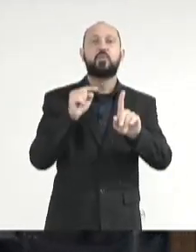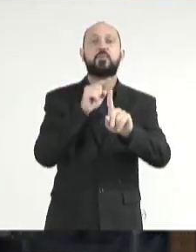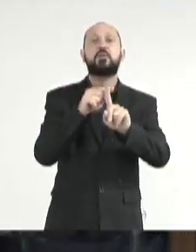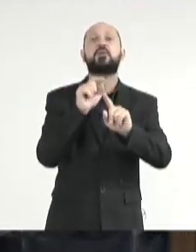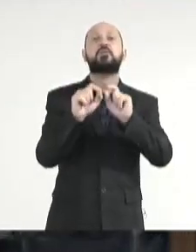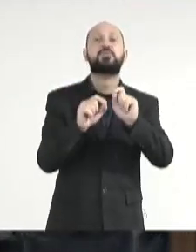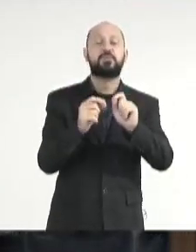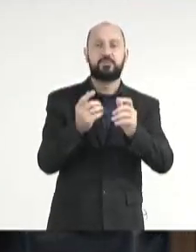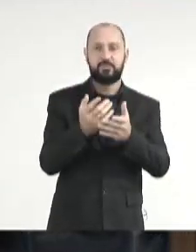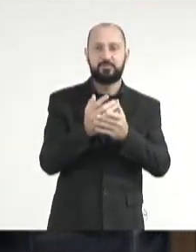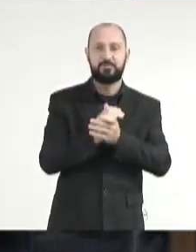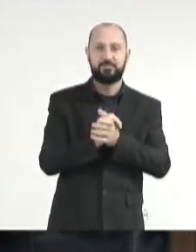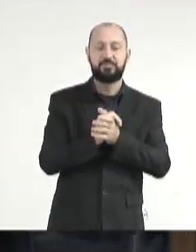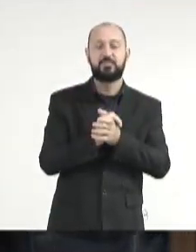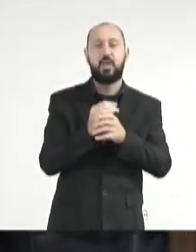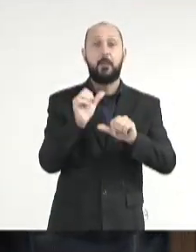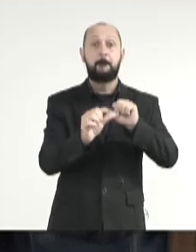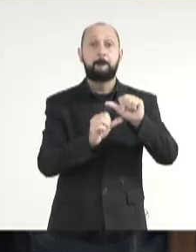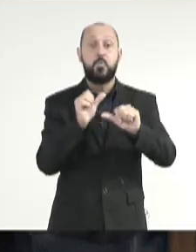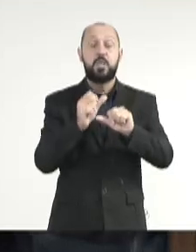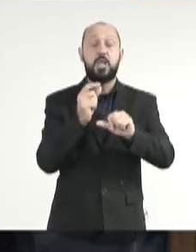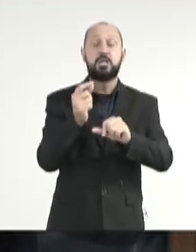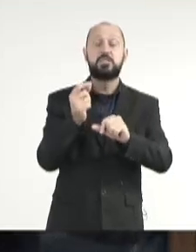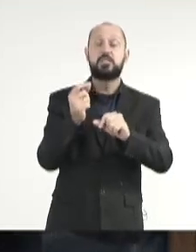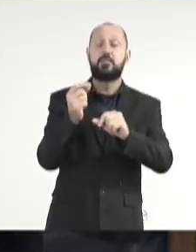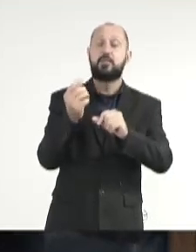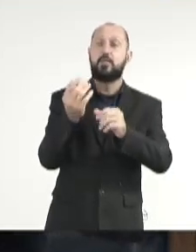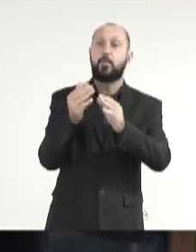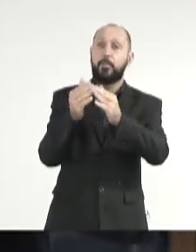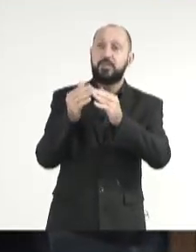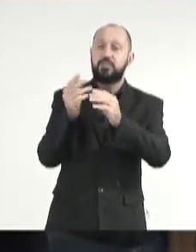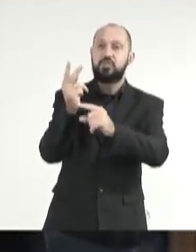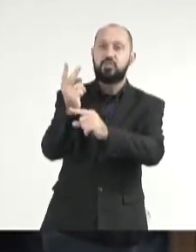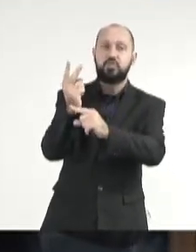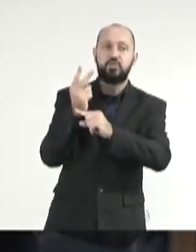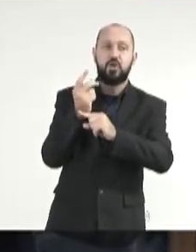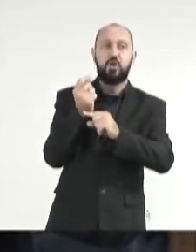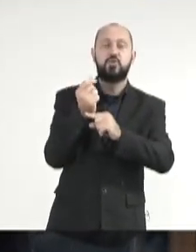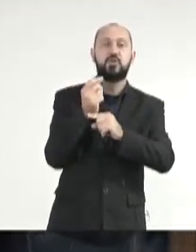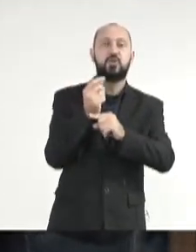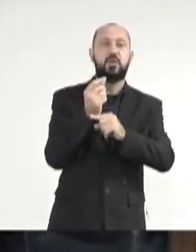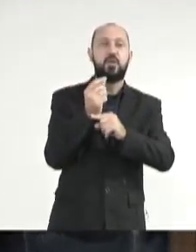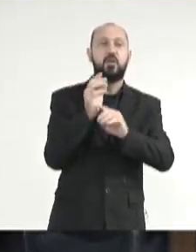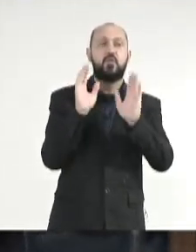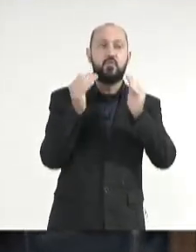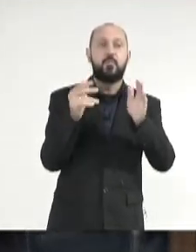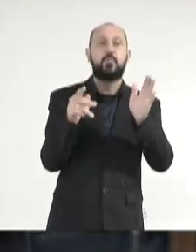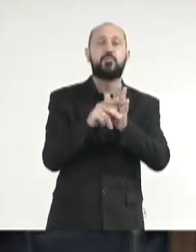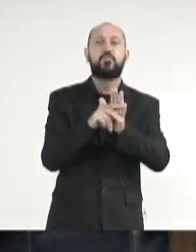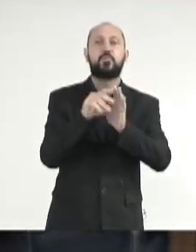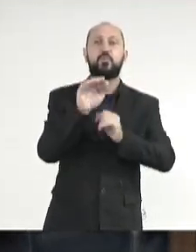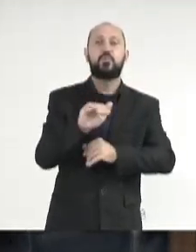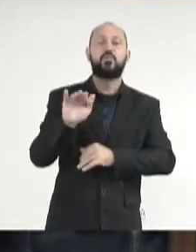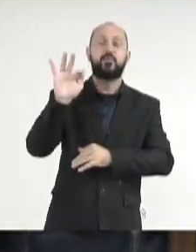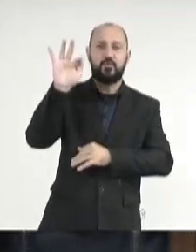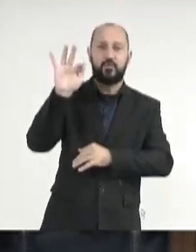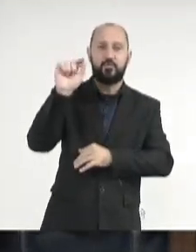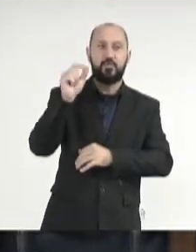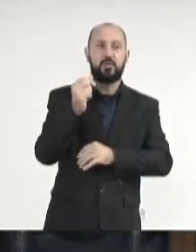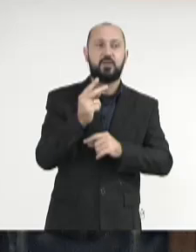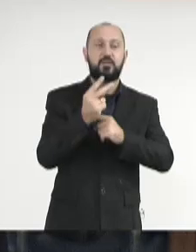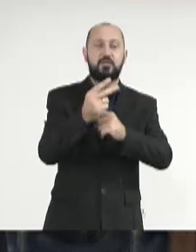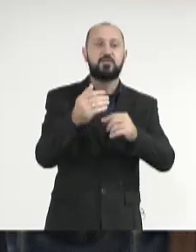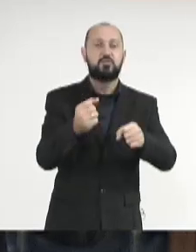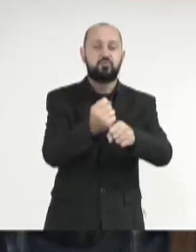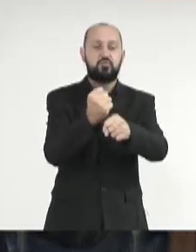objetivo dessa operação de crédito aí permitirá acesso aos recursos federais destinados ao financiamento